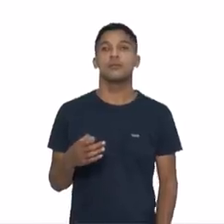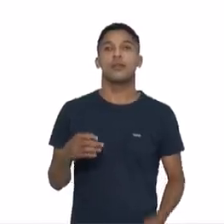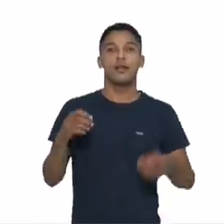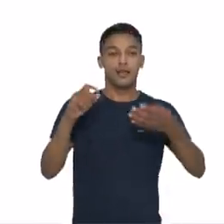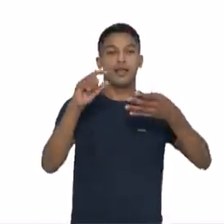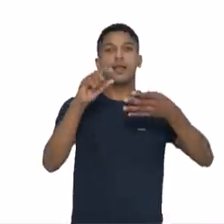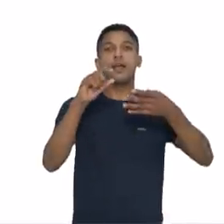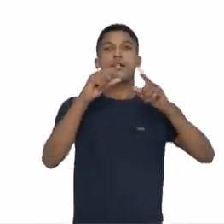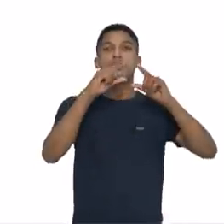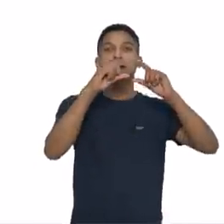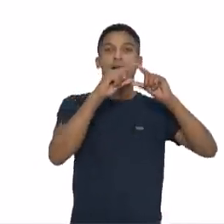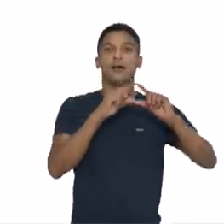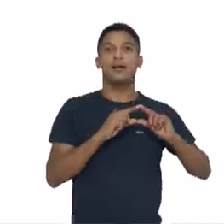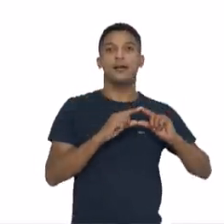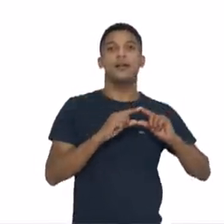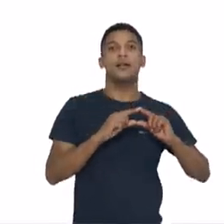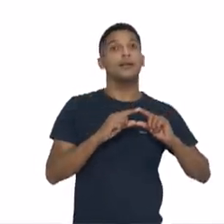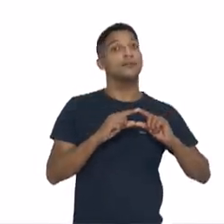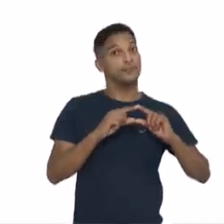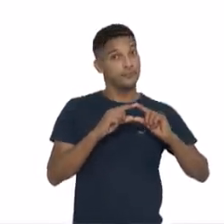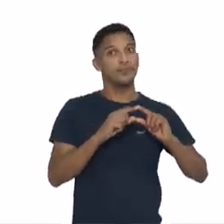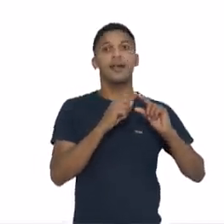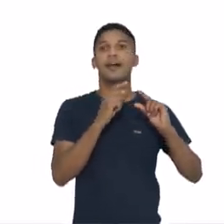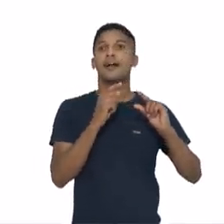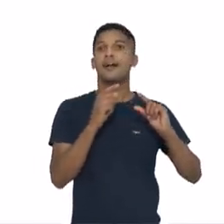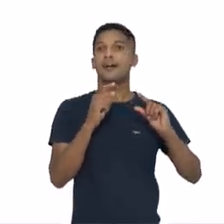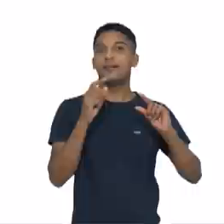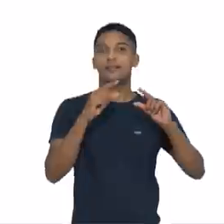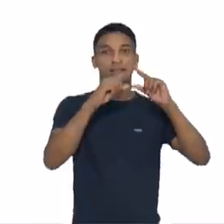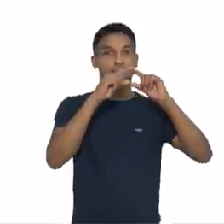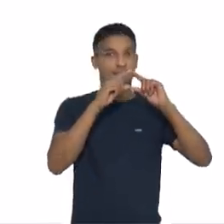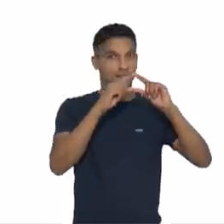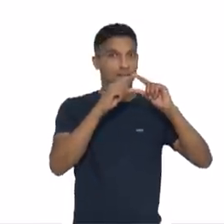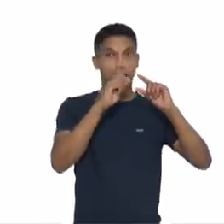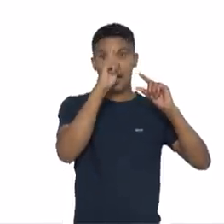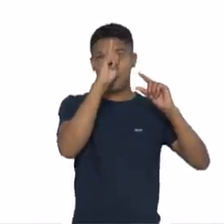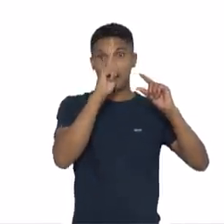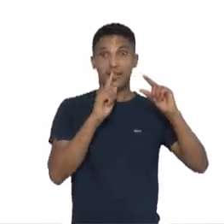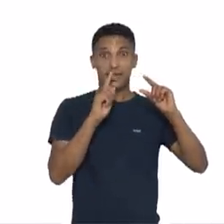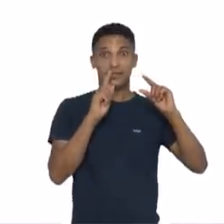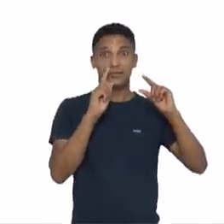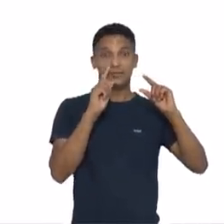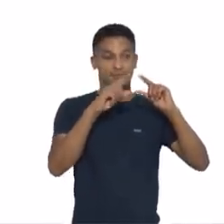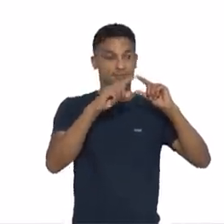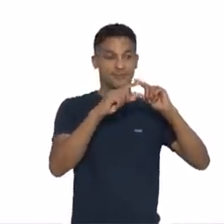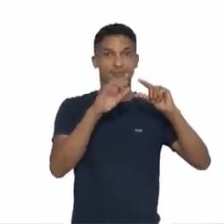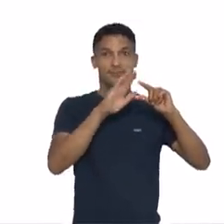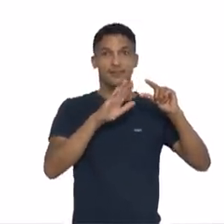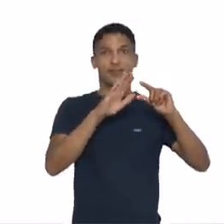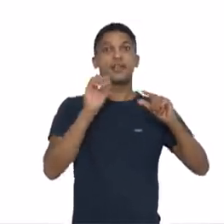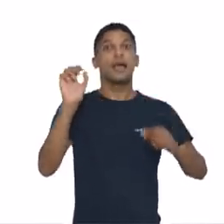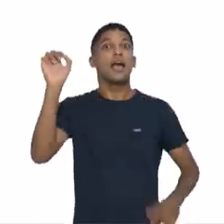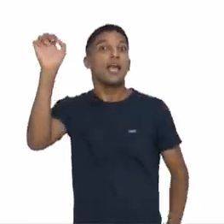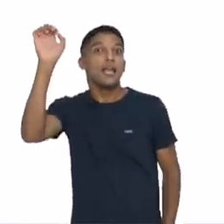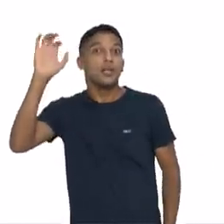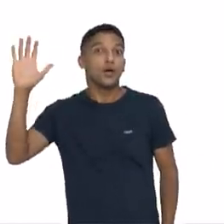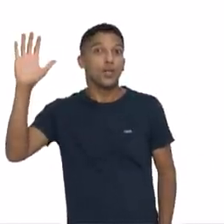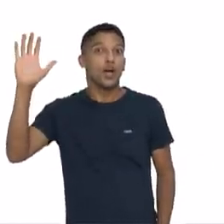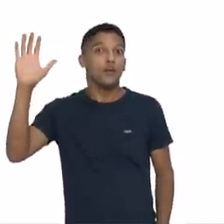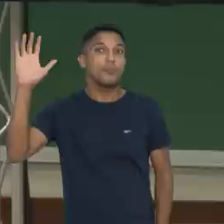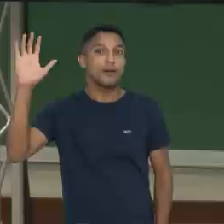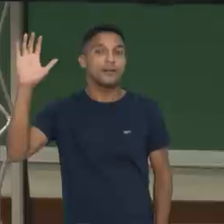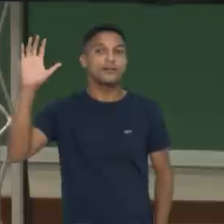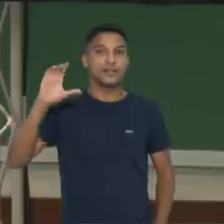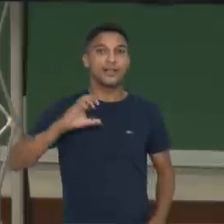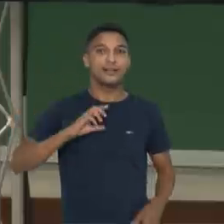Alternativa correta: Triângulo Amarelo. A Europa com os artistas itinerantes e os povos ciganos que vieram para o Brasil.